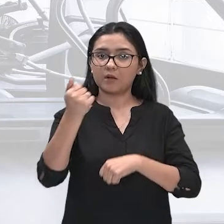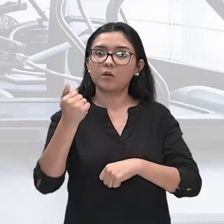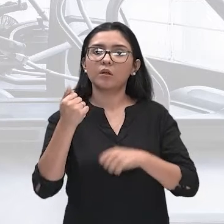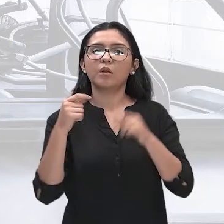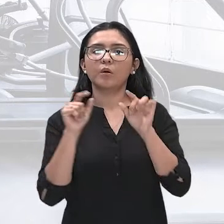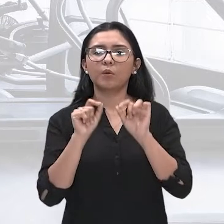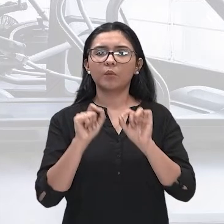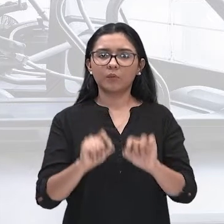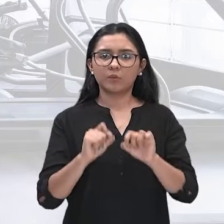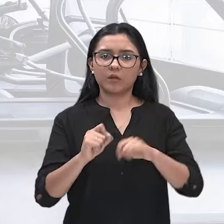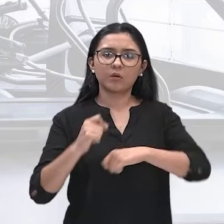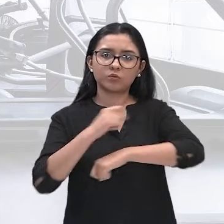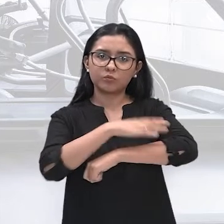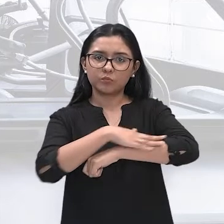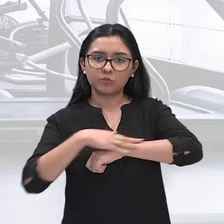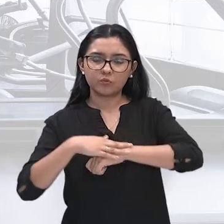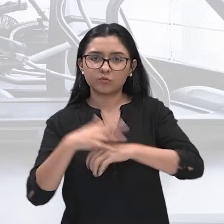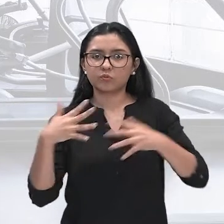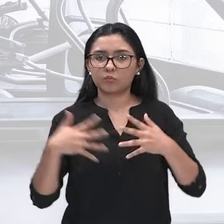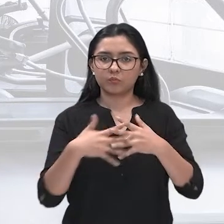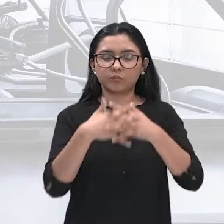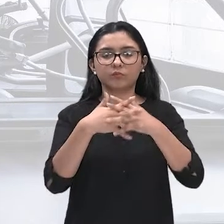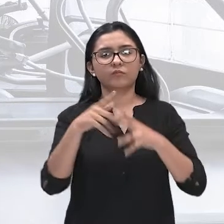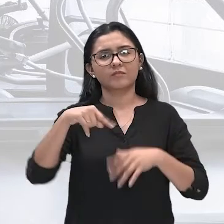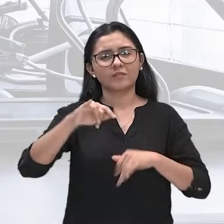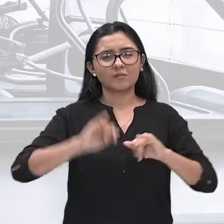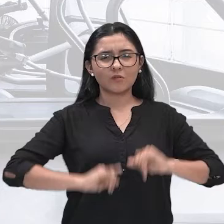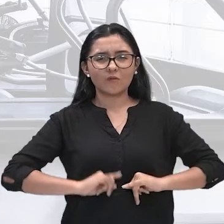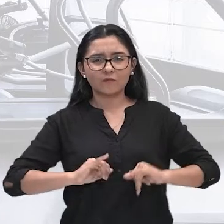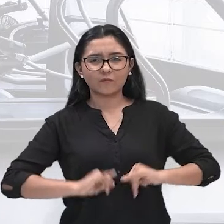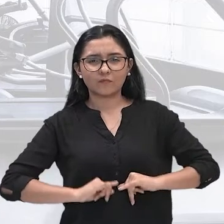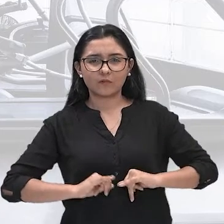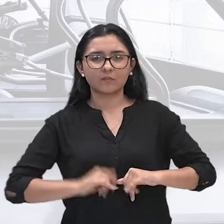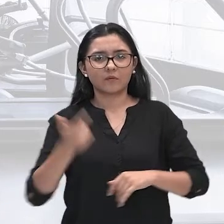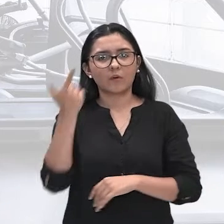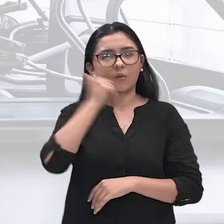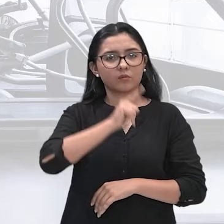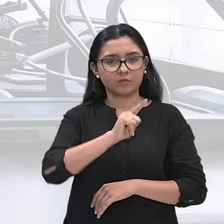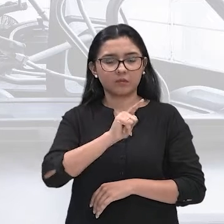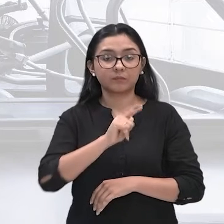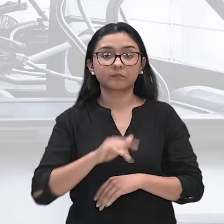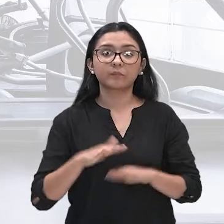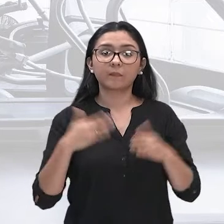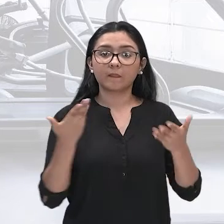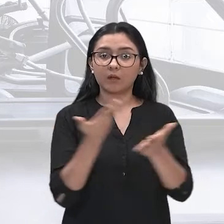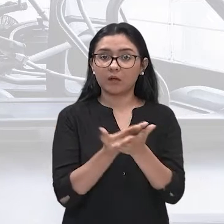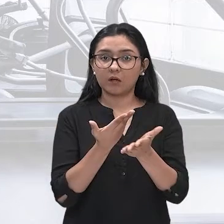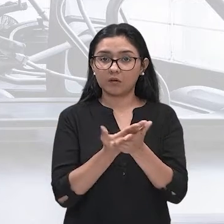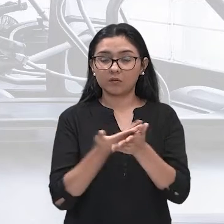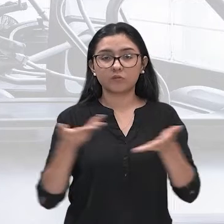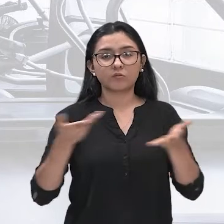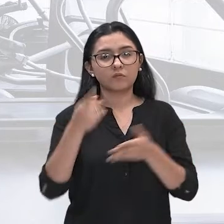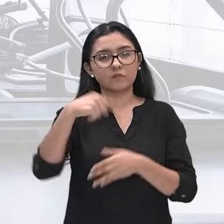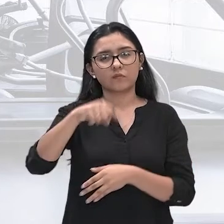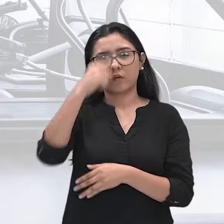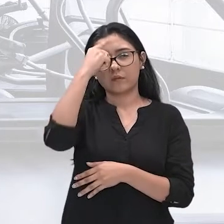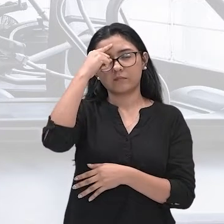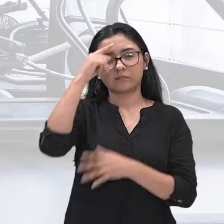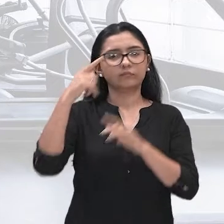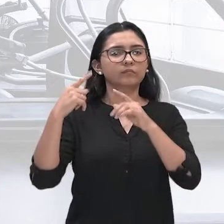que está aí sofrendo para ganhar um pouquinho de massa muscular, na aula de hoje eu tenho certeza que você vai pensar um pouquinho